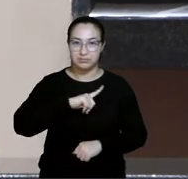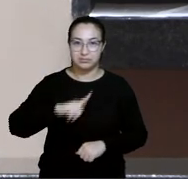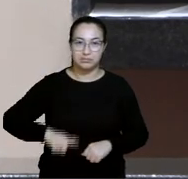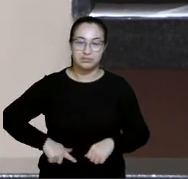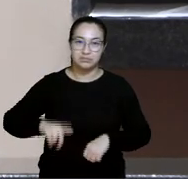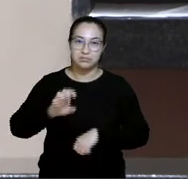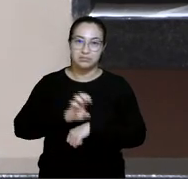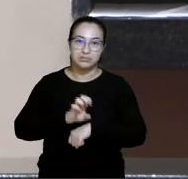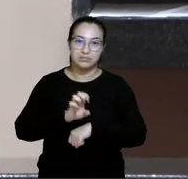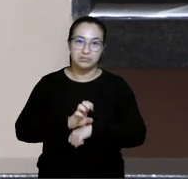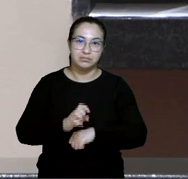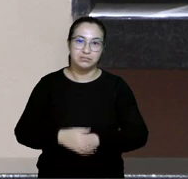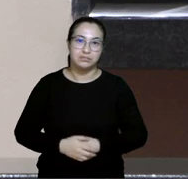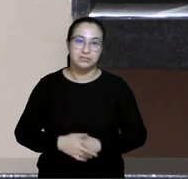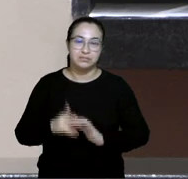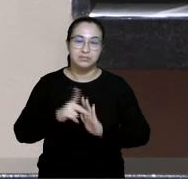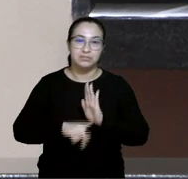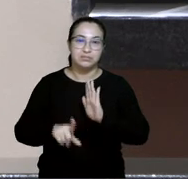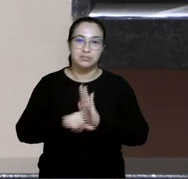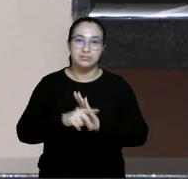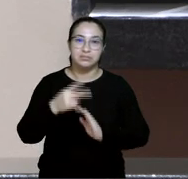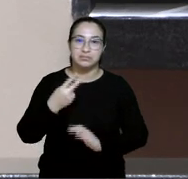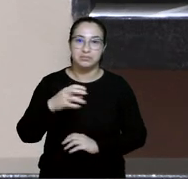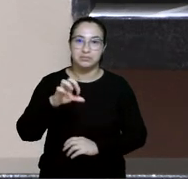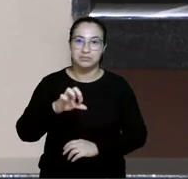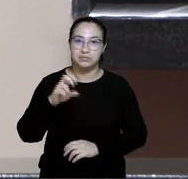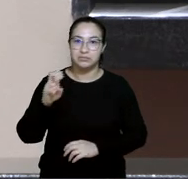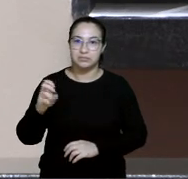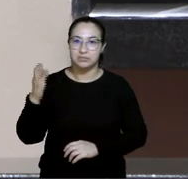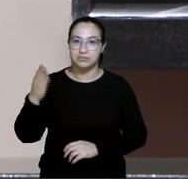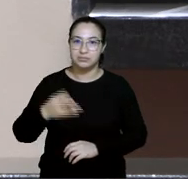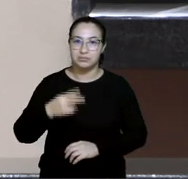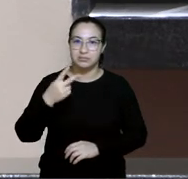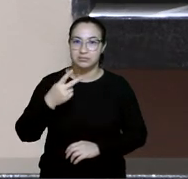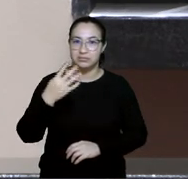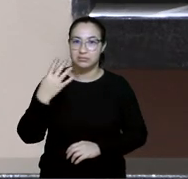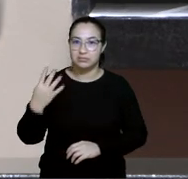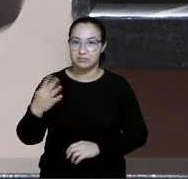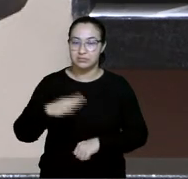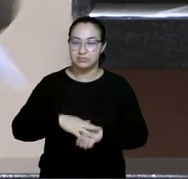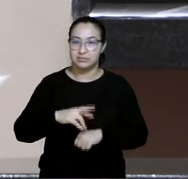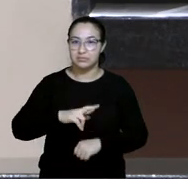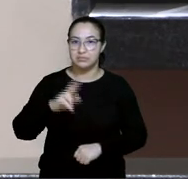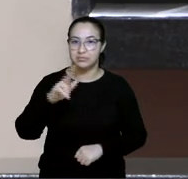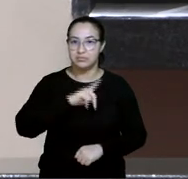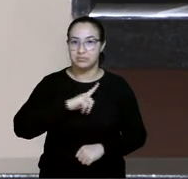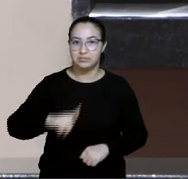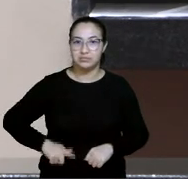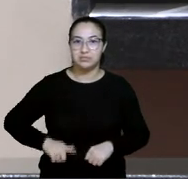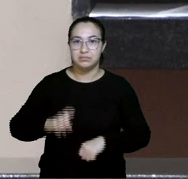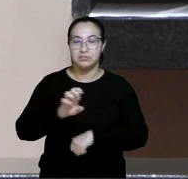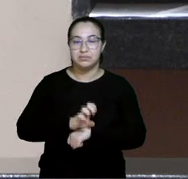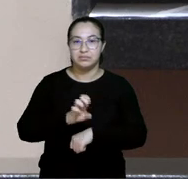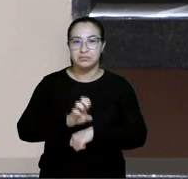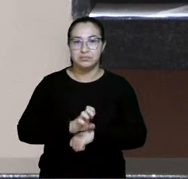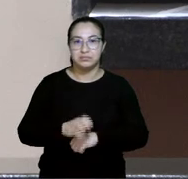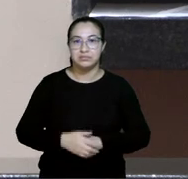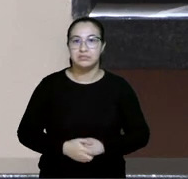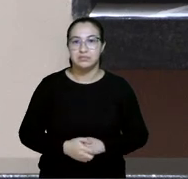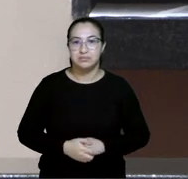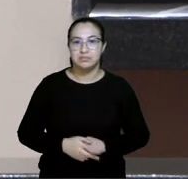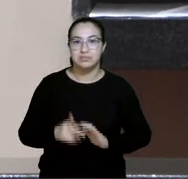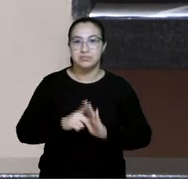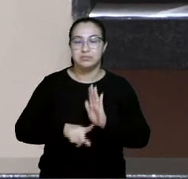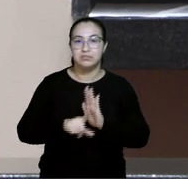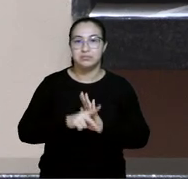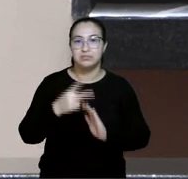Estado. Projeto de lei 295 de 2024, autor governador do Estado. Projeto de lei